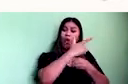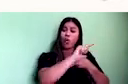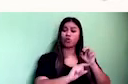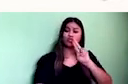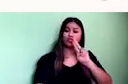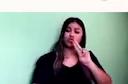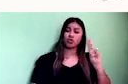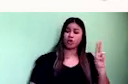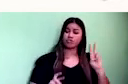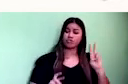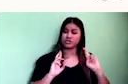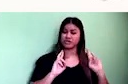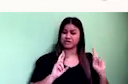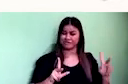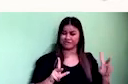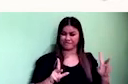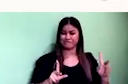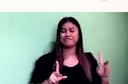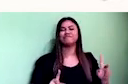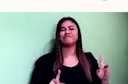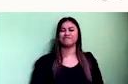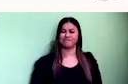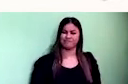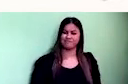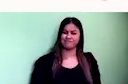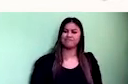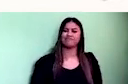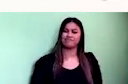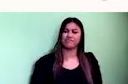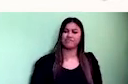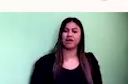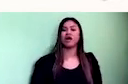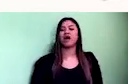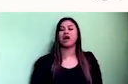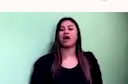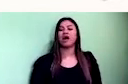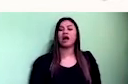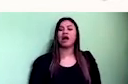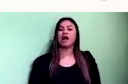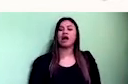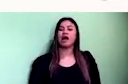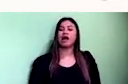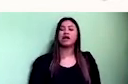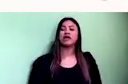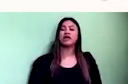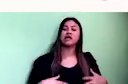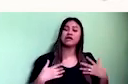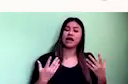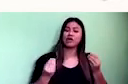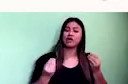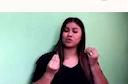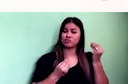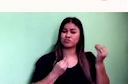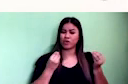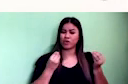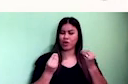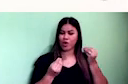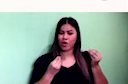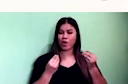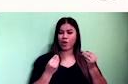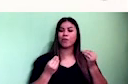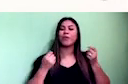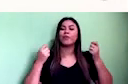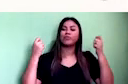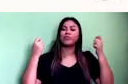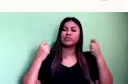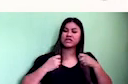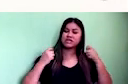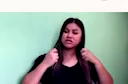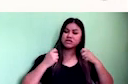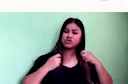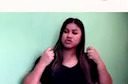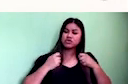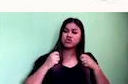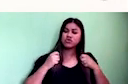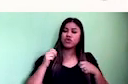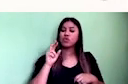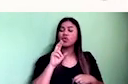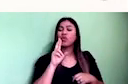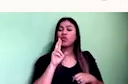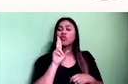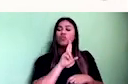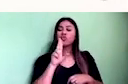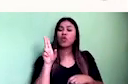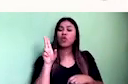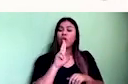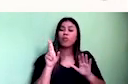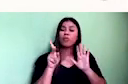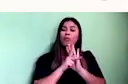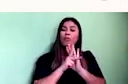ela pode consumir uma planta diferente. Plantas diferentes, ativos diferentes. Então, na fitoterapia, a gente costuma usar o nome científico da